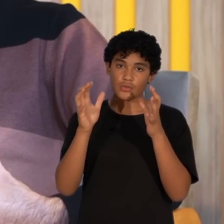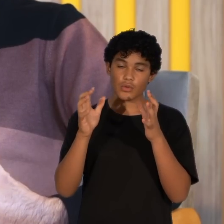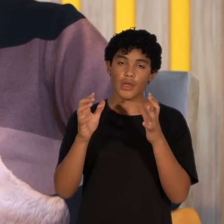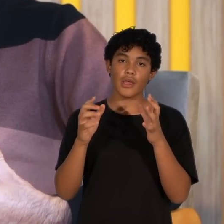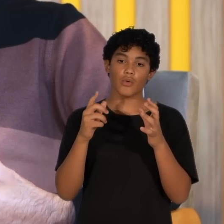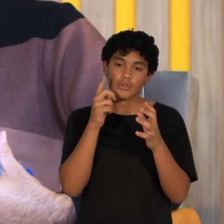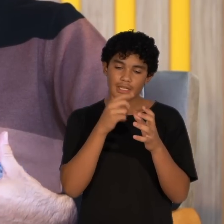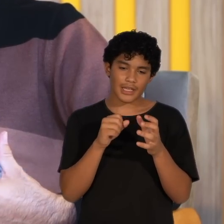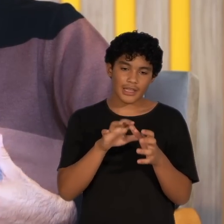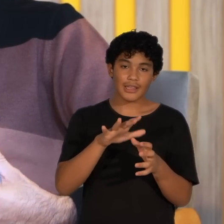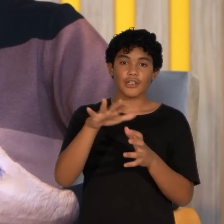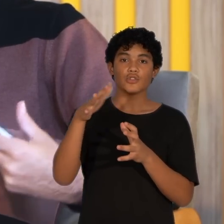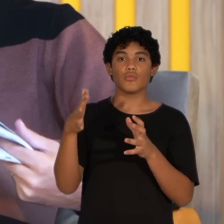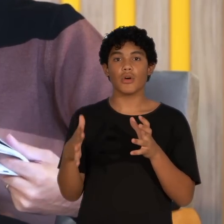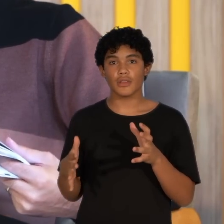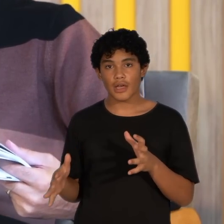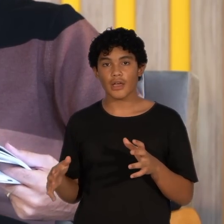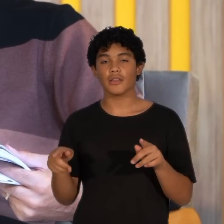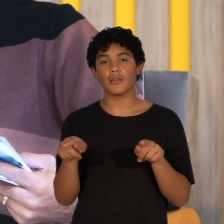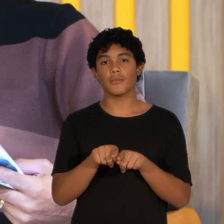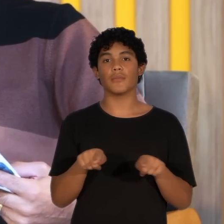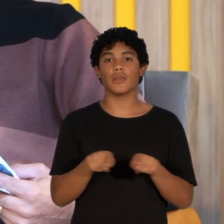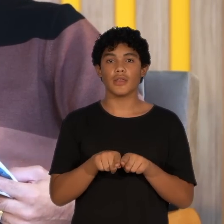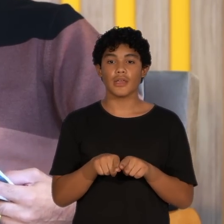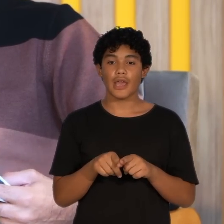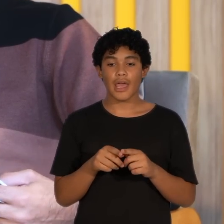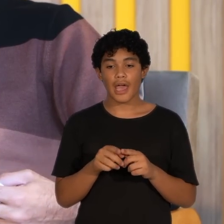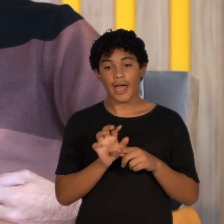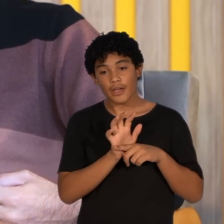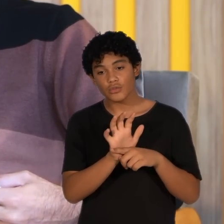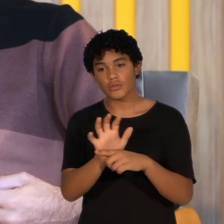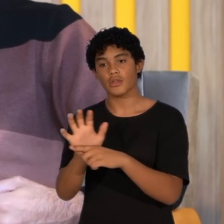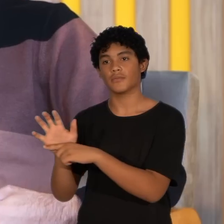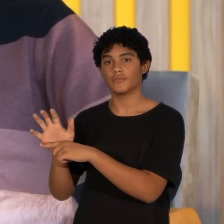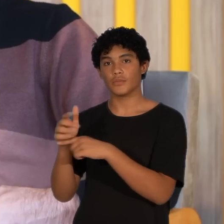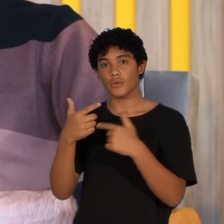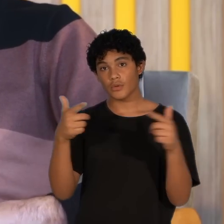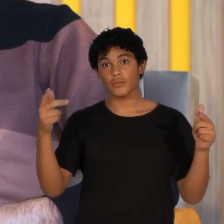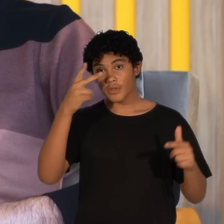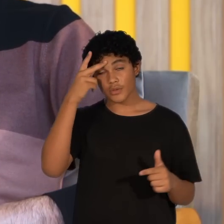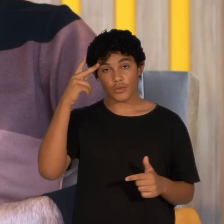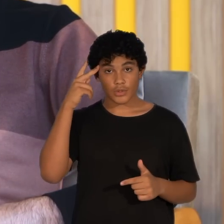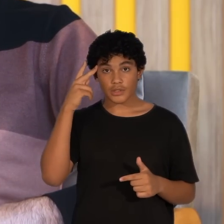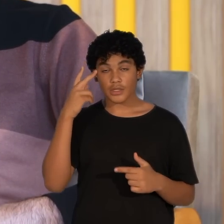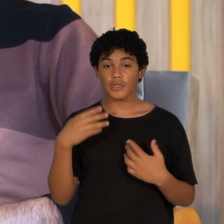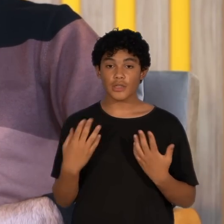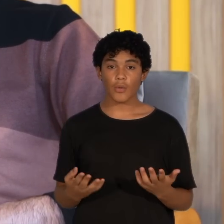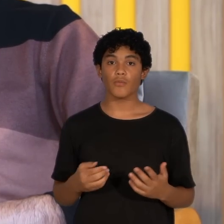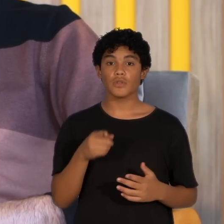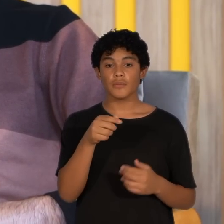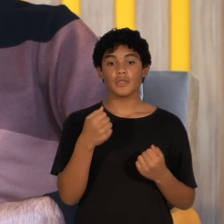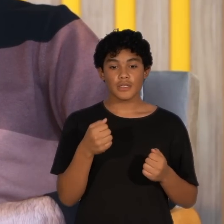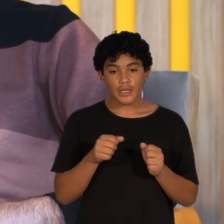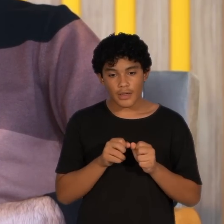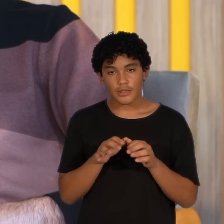vaso seu encha de tal forma que transborde para também inundar corações que estão precisando neste momento. Seja